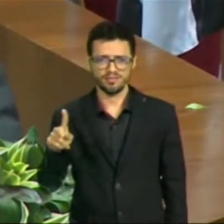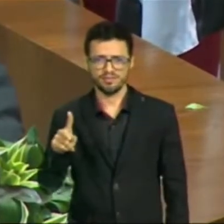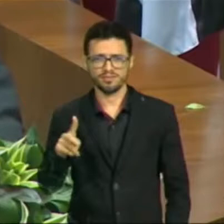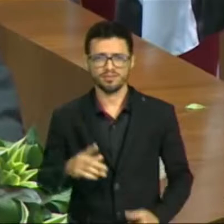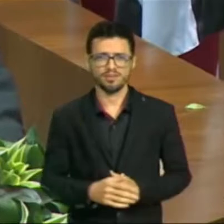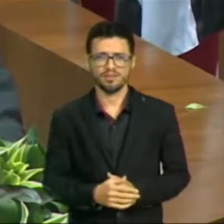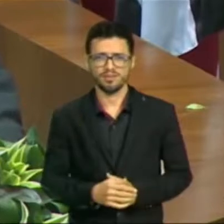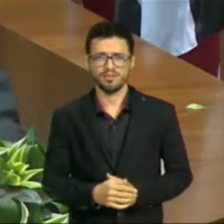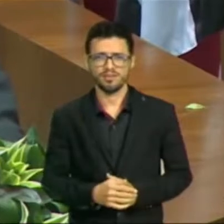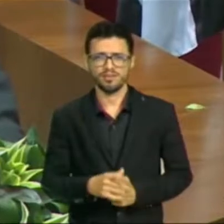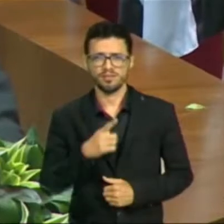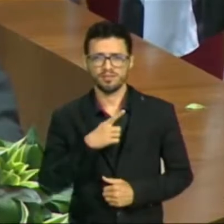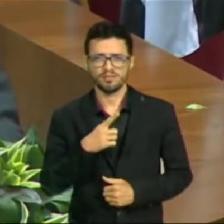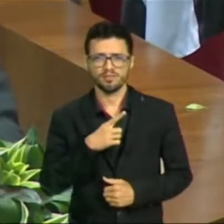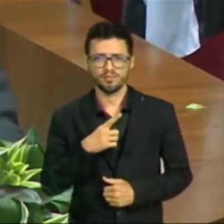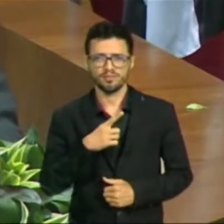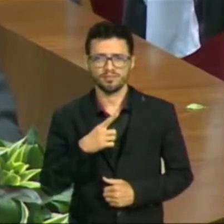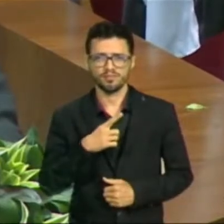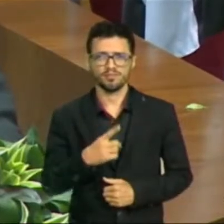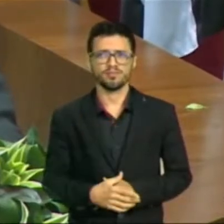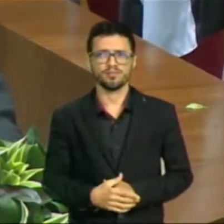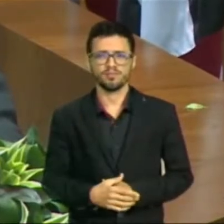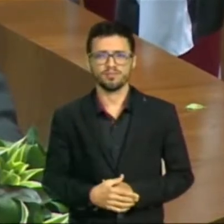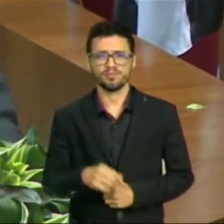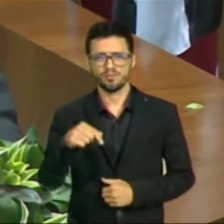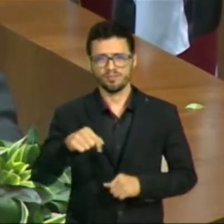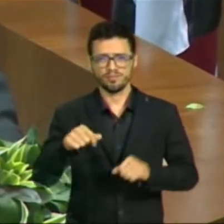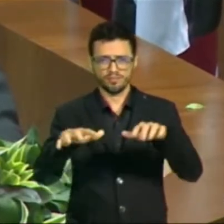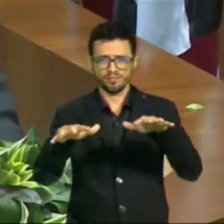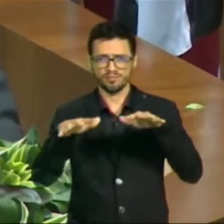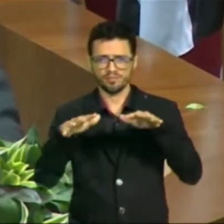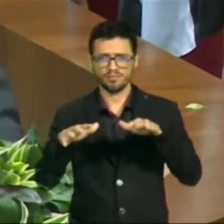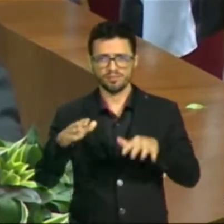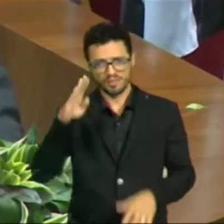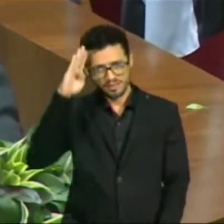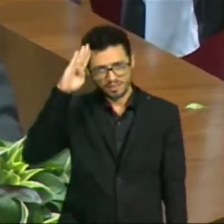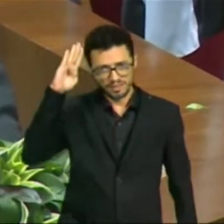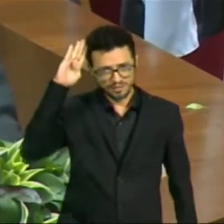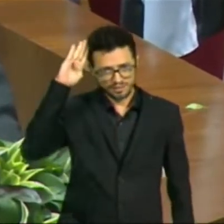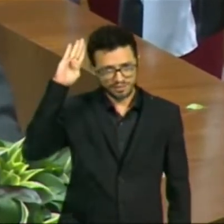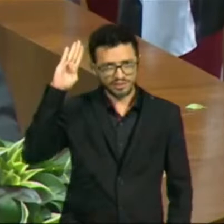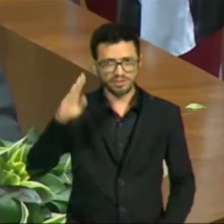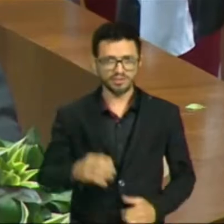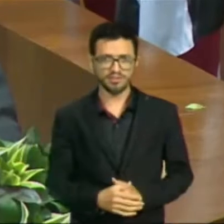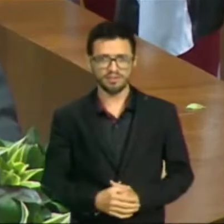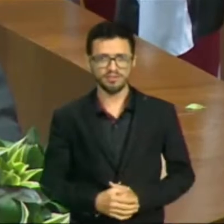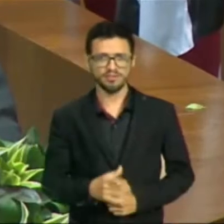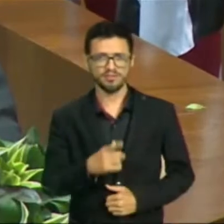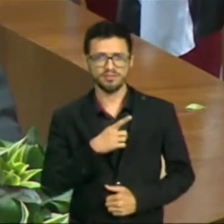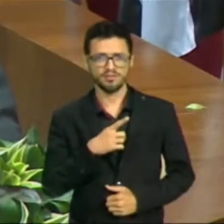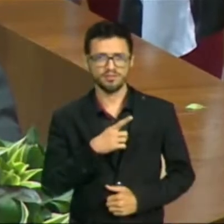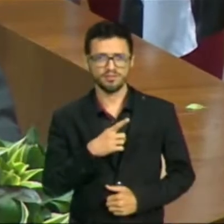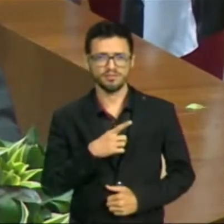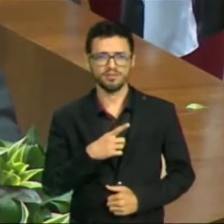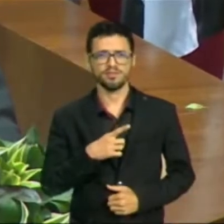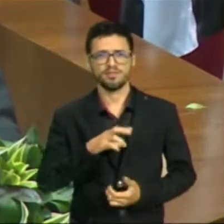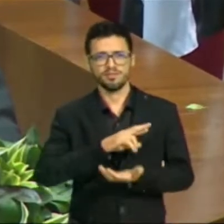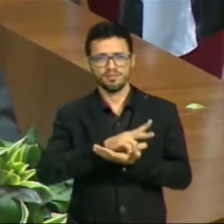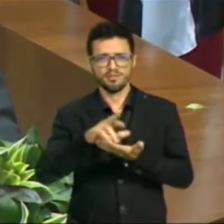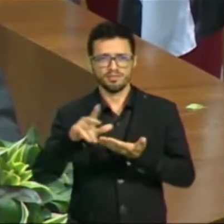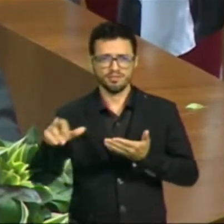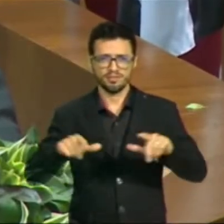o nosso parlamento juntamente com o nosso governador Carlos Brandão. A entrega de várias